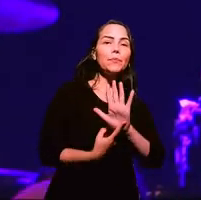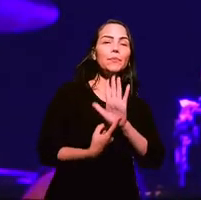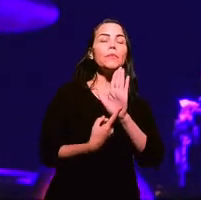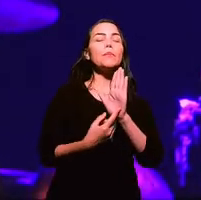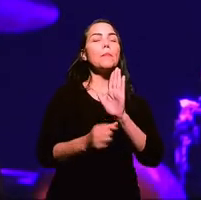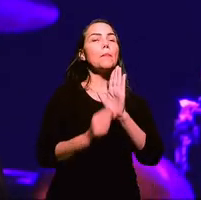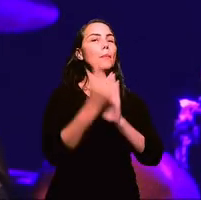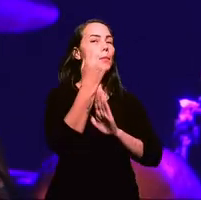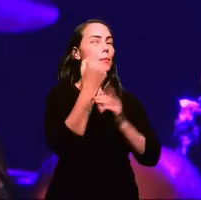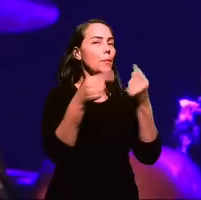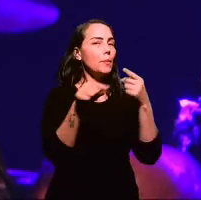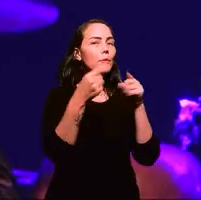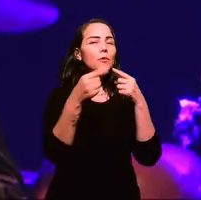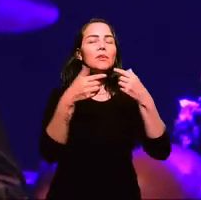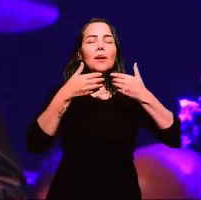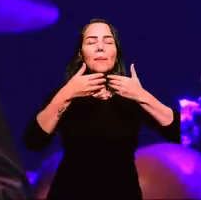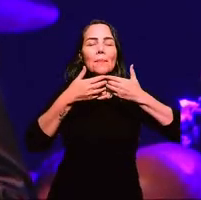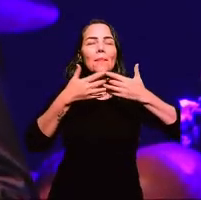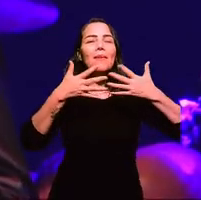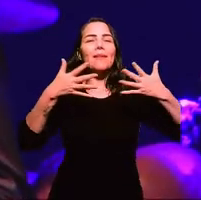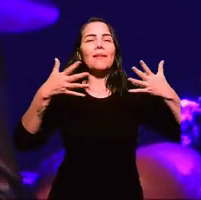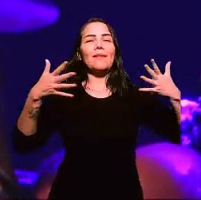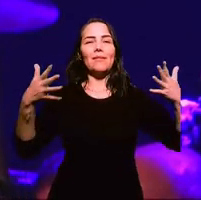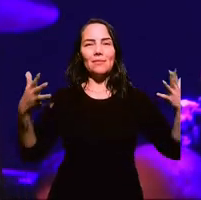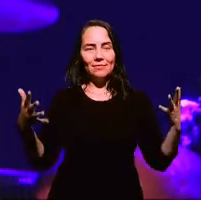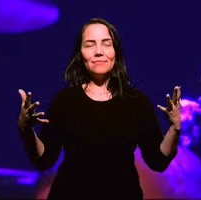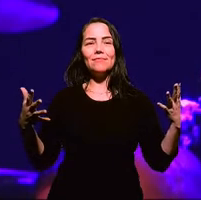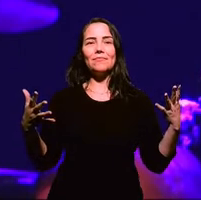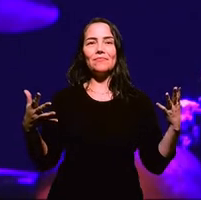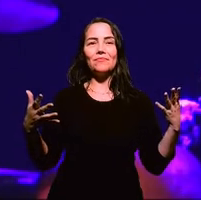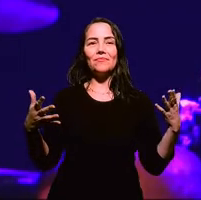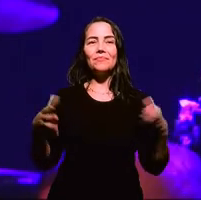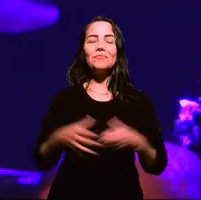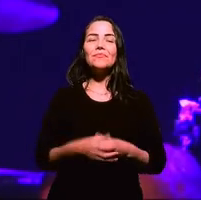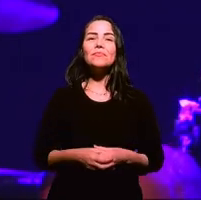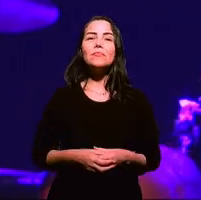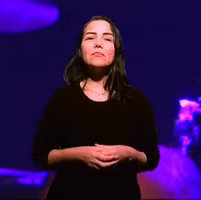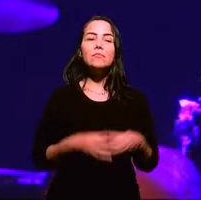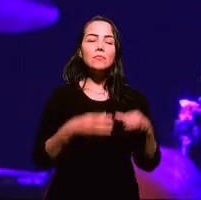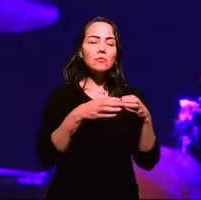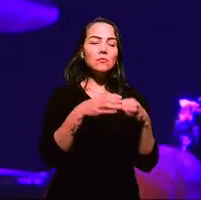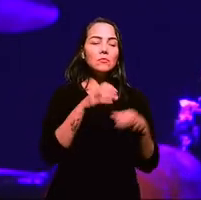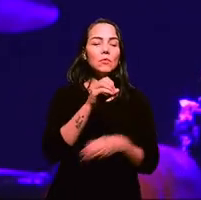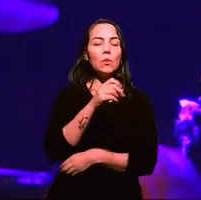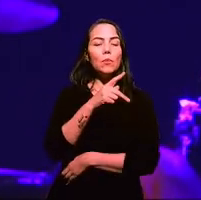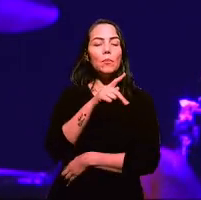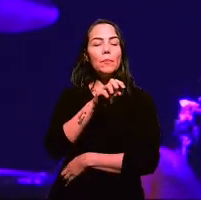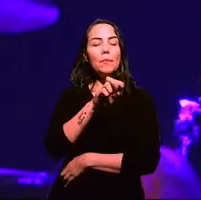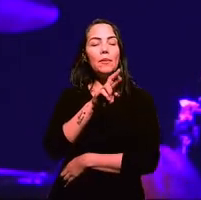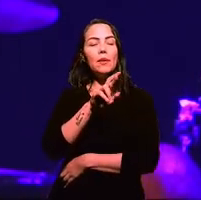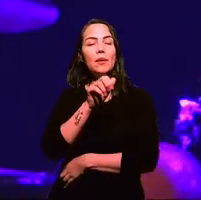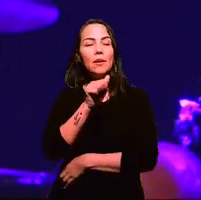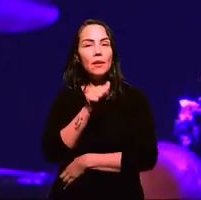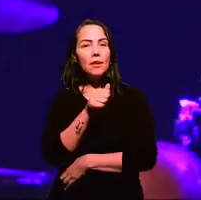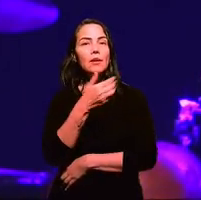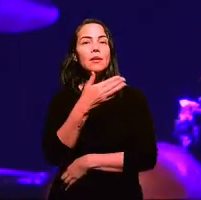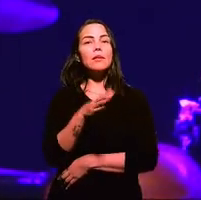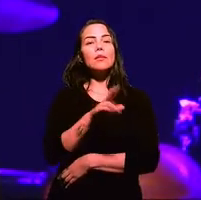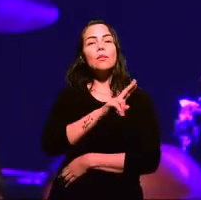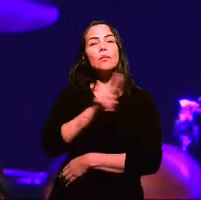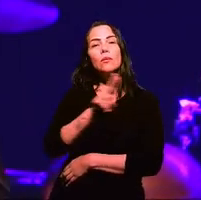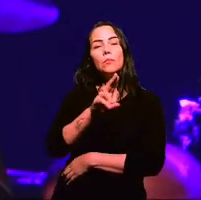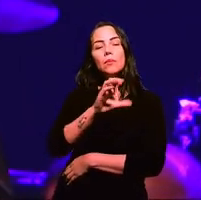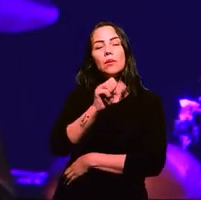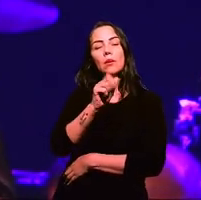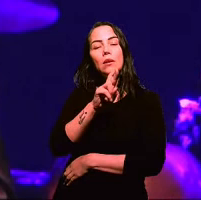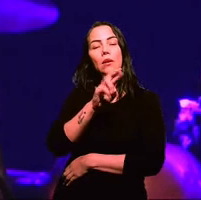como a primeira música a abertura da ópera Carmen de Bizet, foi a primeira obra.